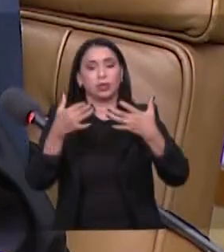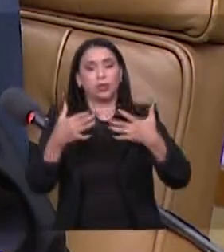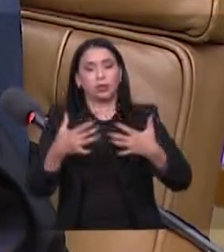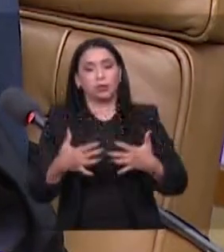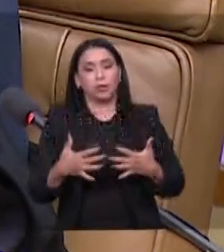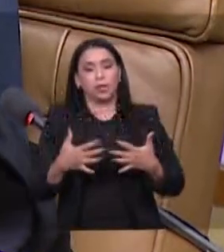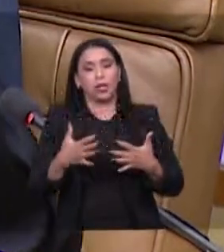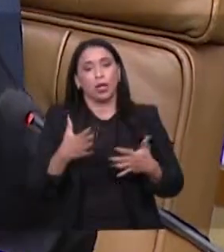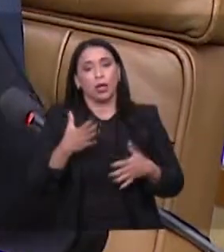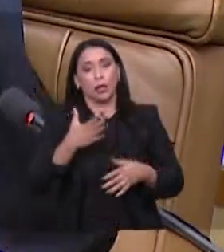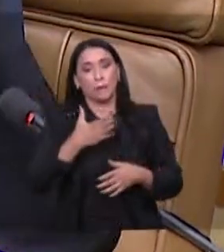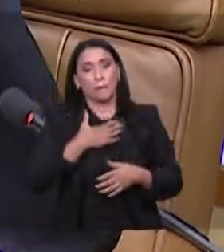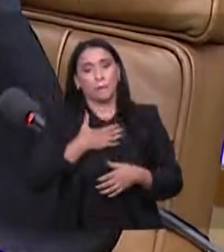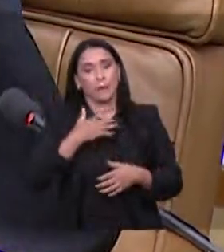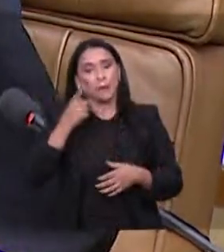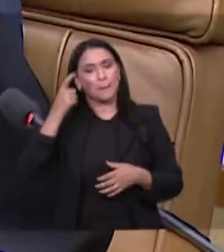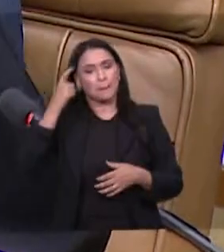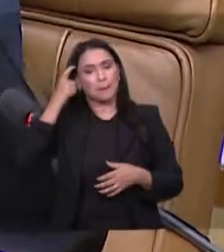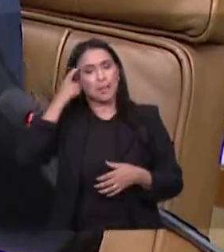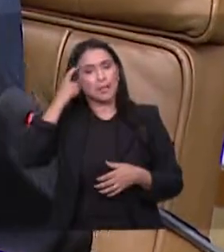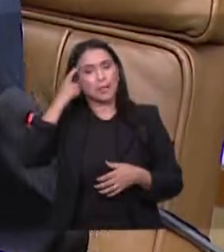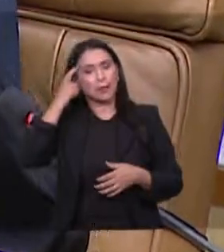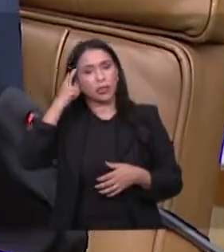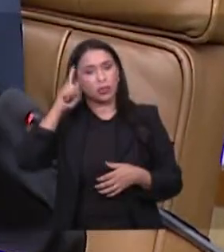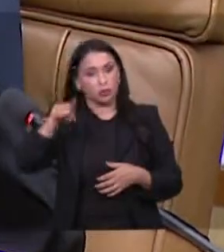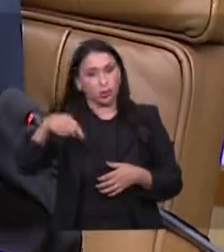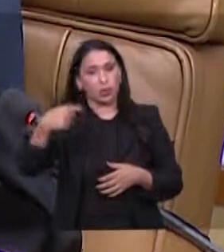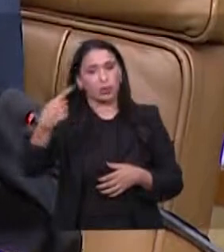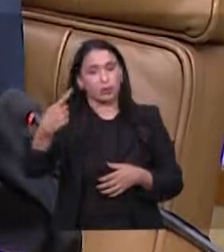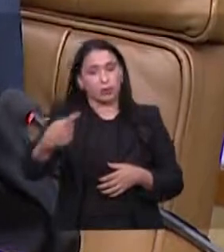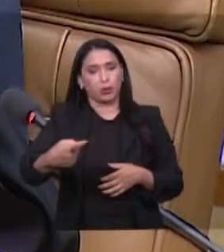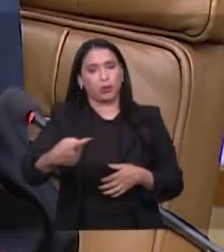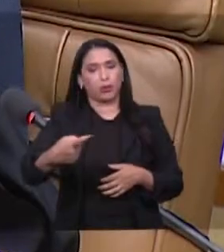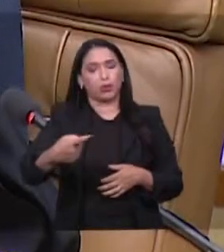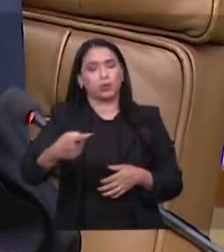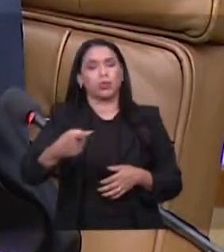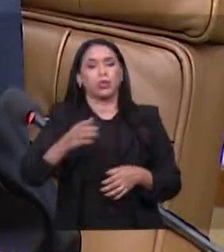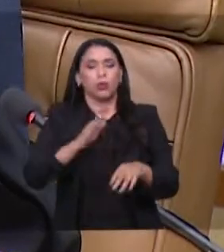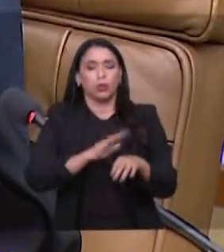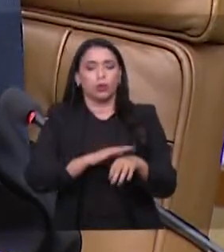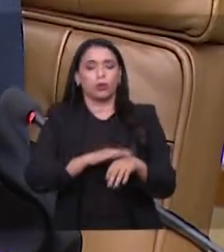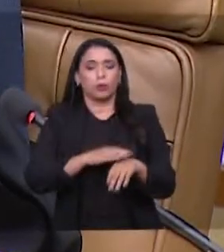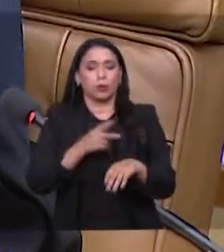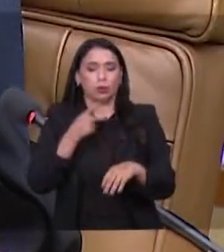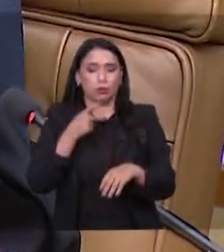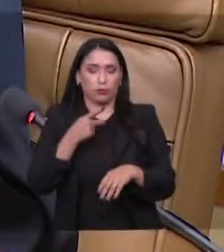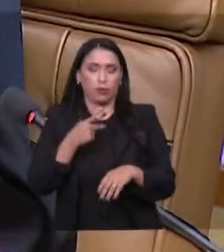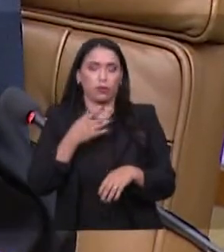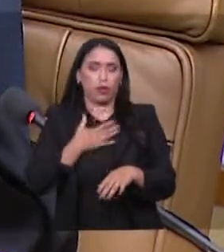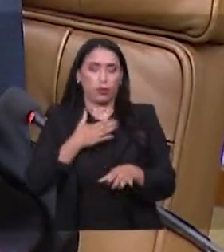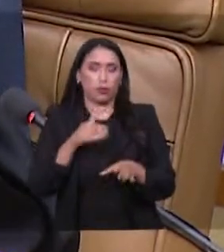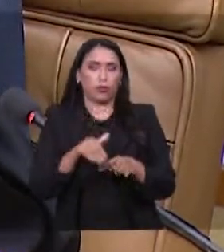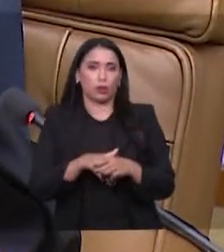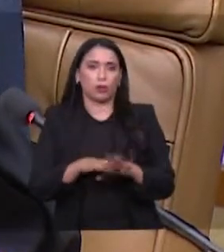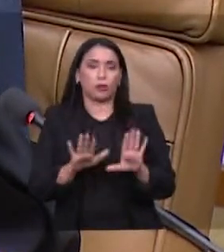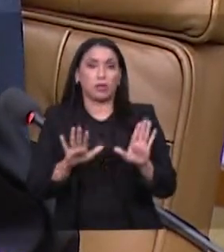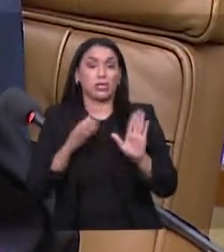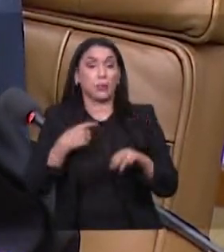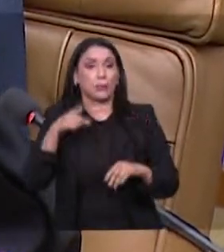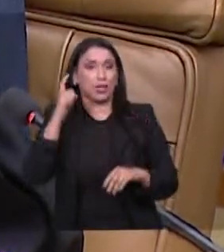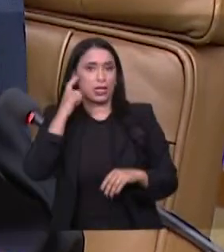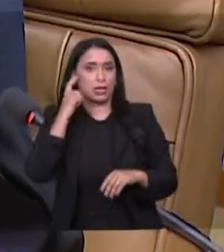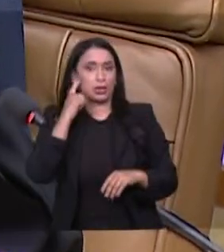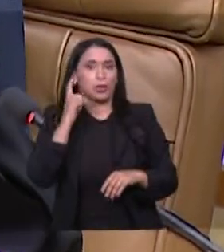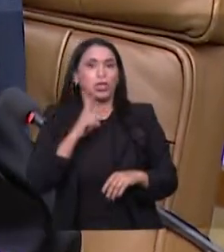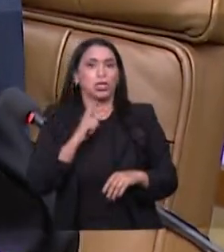quadro mental que estou a compor para, logo mais, no momento adequado, proferir meu voto. Tenho para mim que há